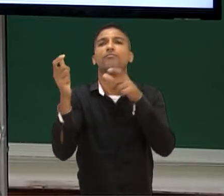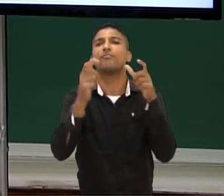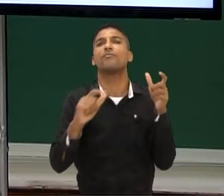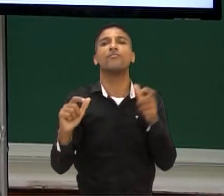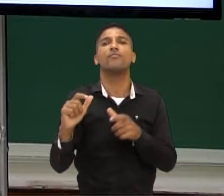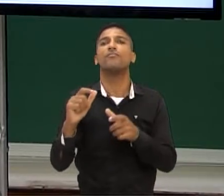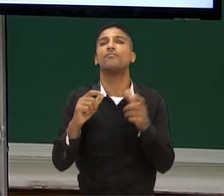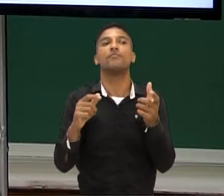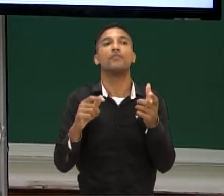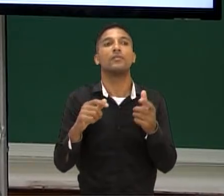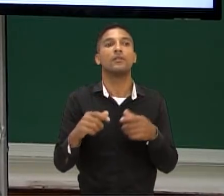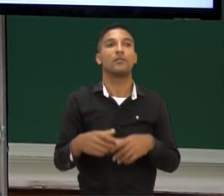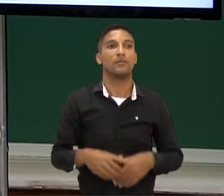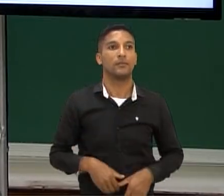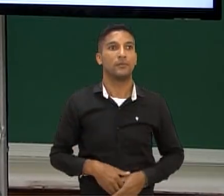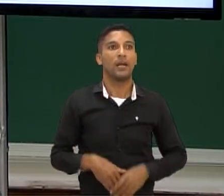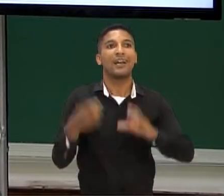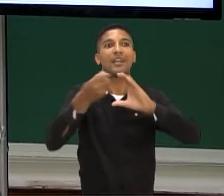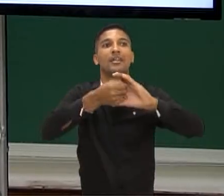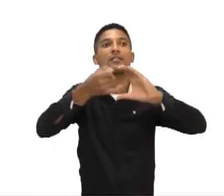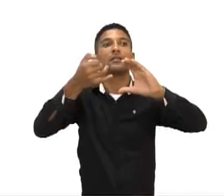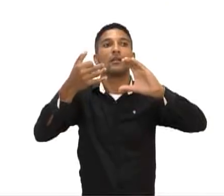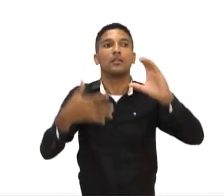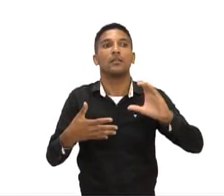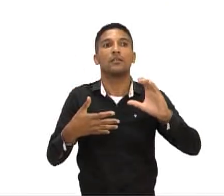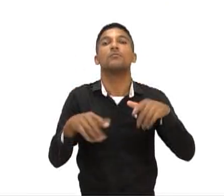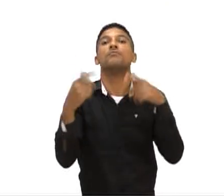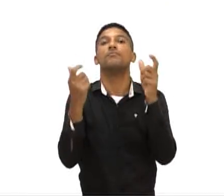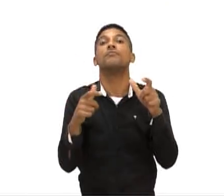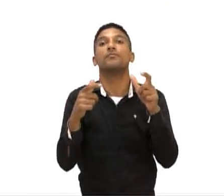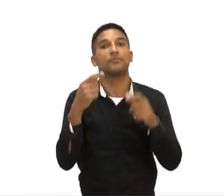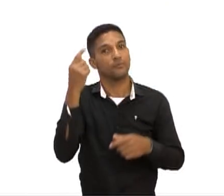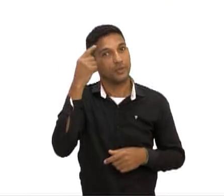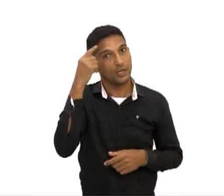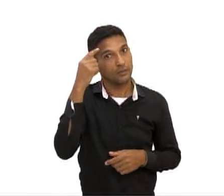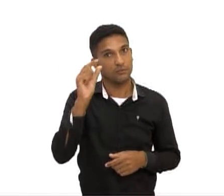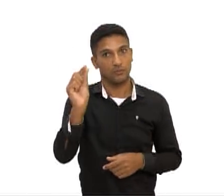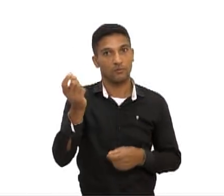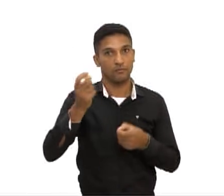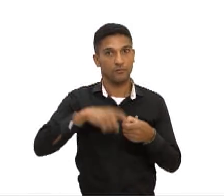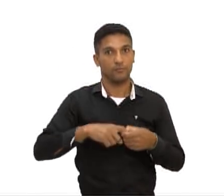característico? Pensem um pouquinho que daqui a pouco a gente volta com a resposta.